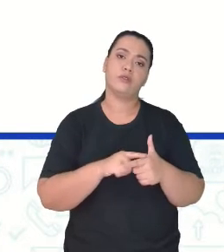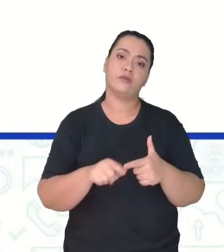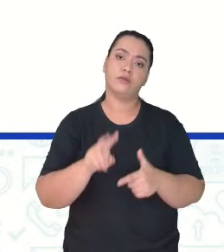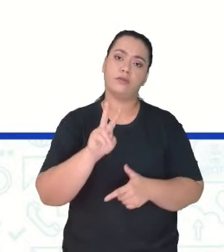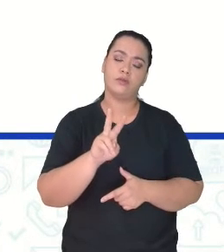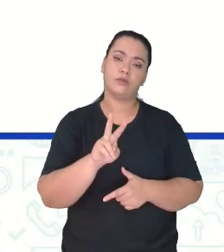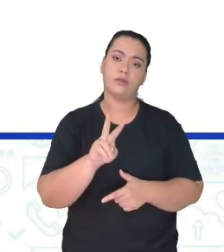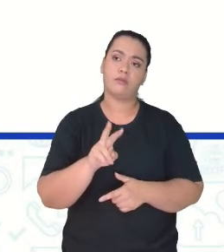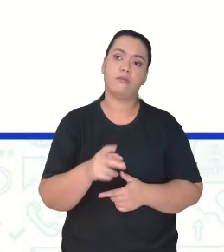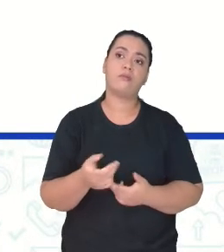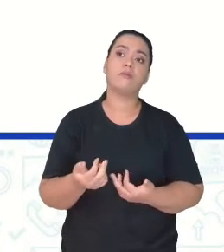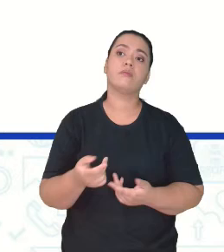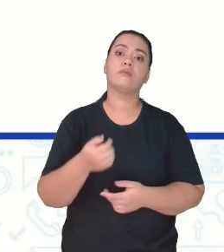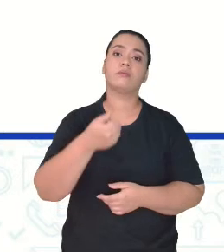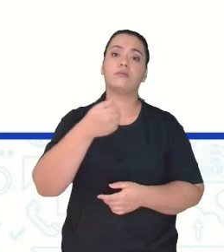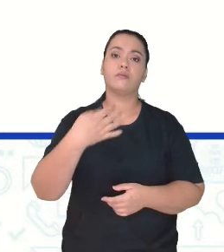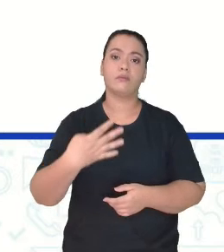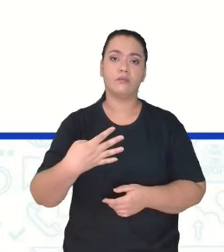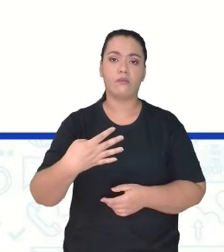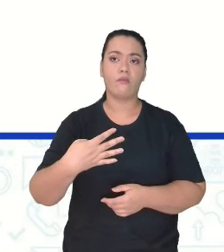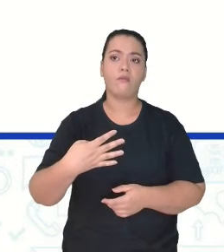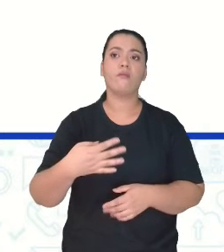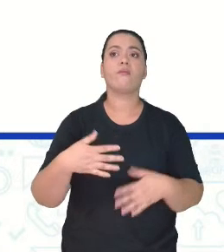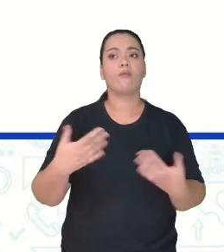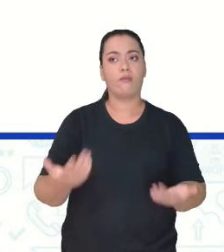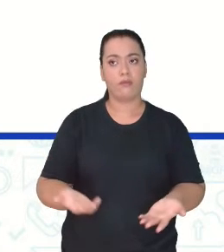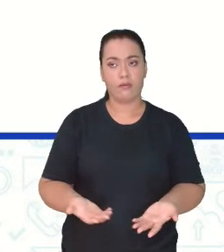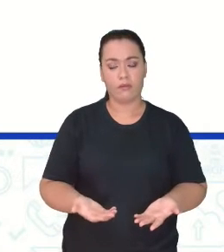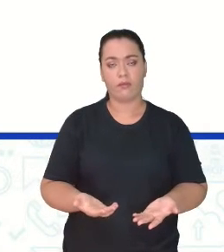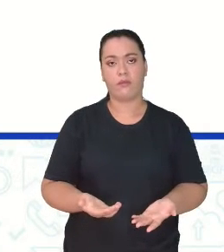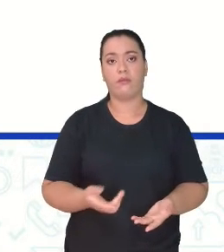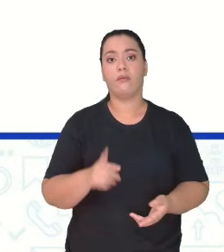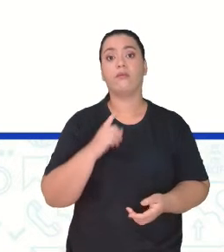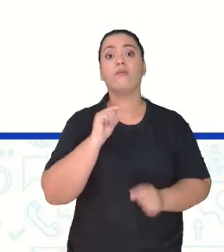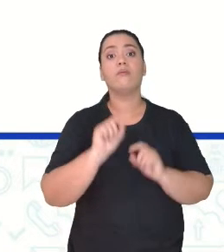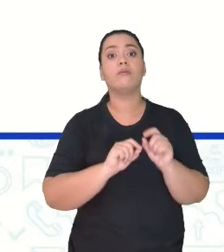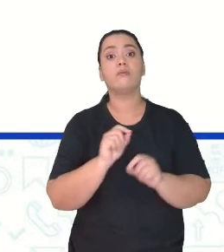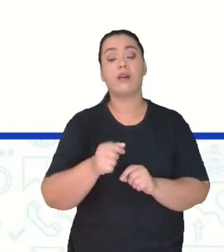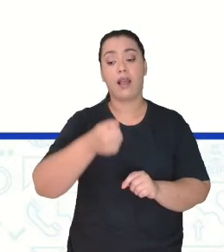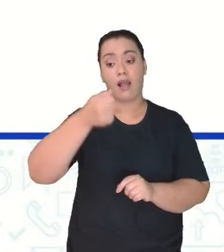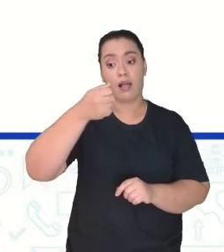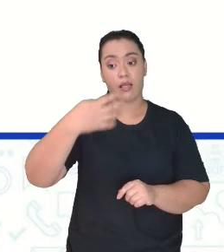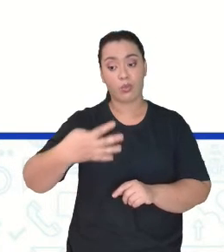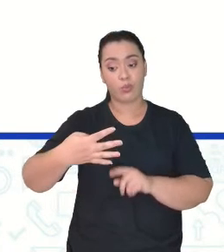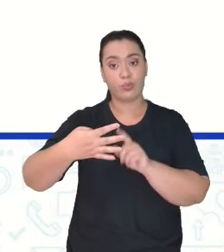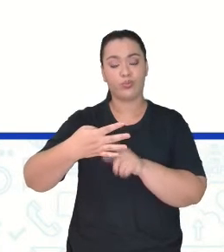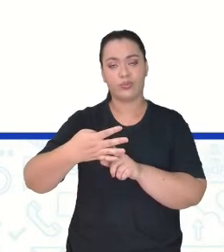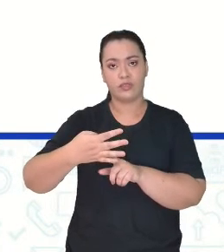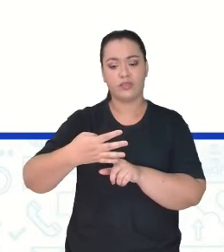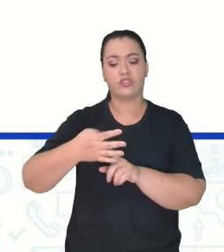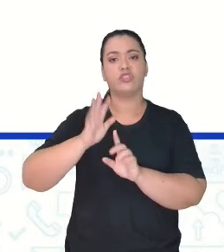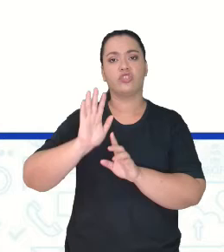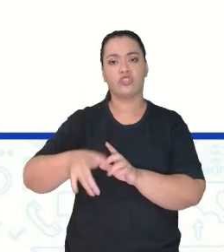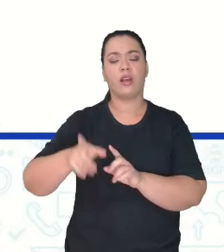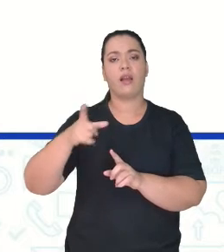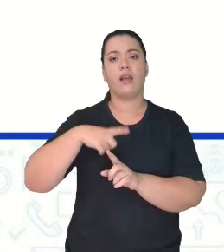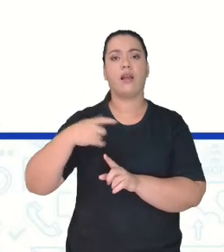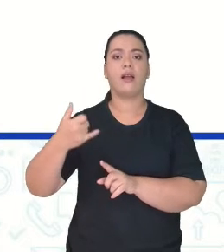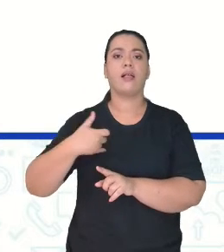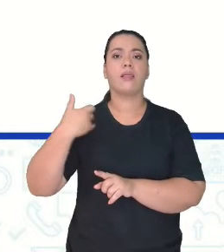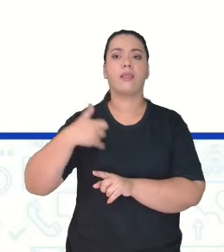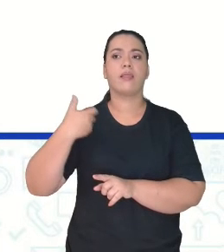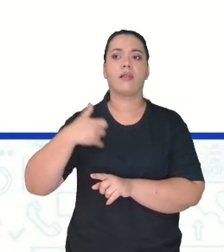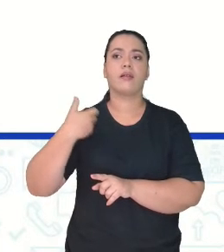2, isso é igual a 14, certo? Então, esse 14 já representa